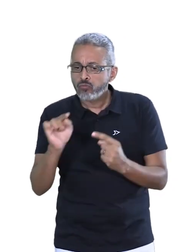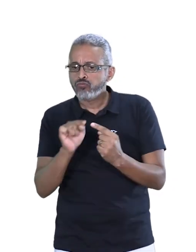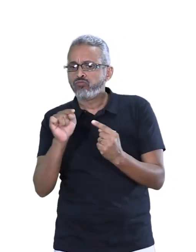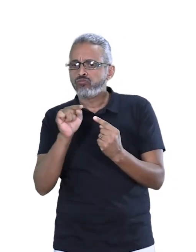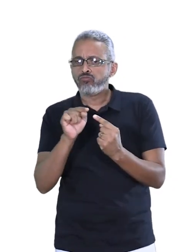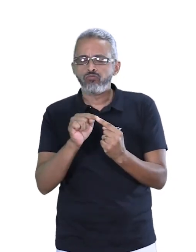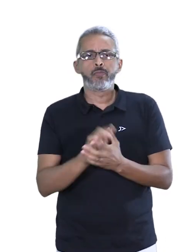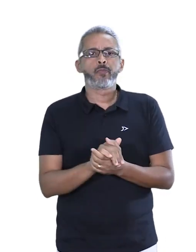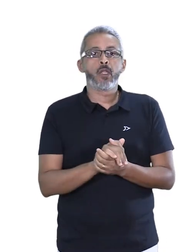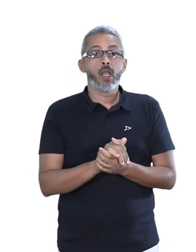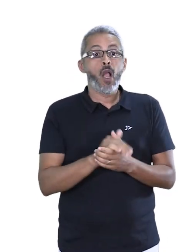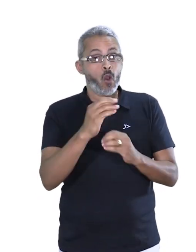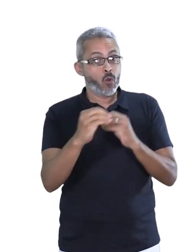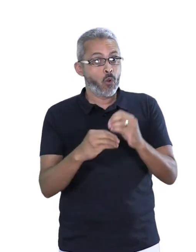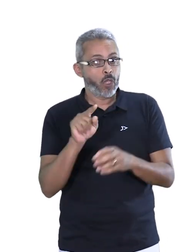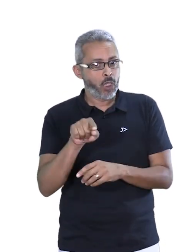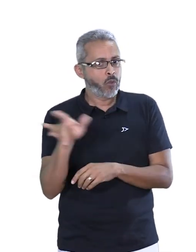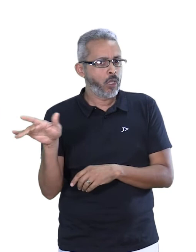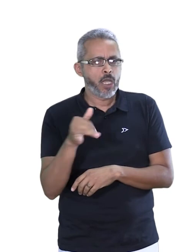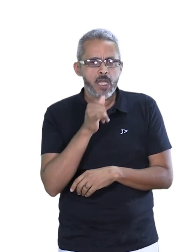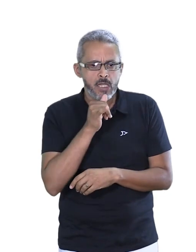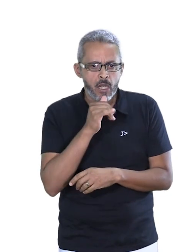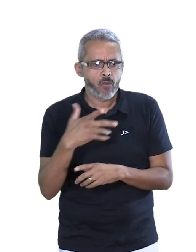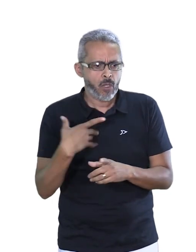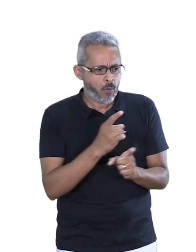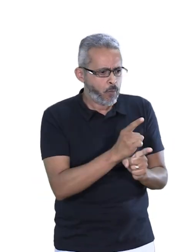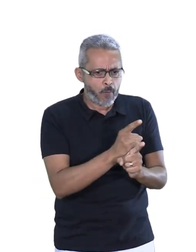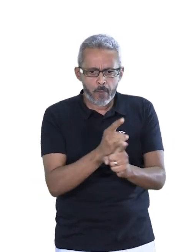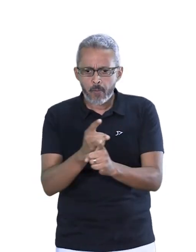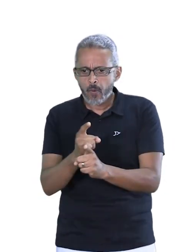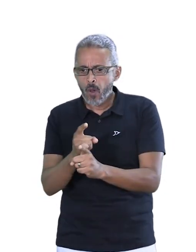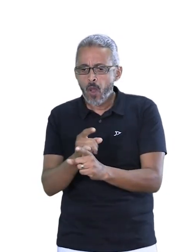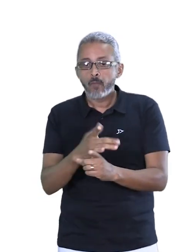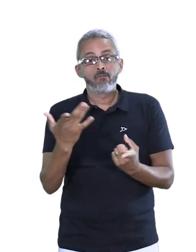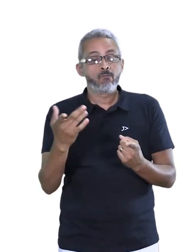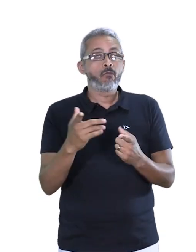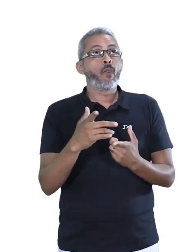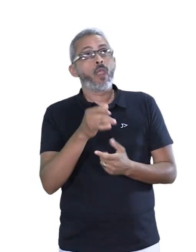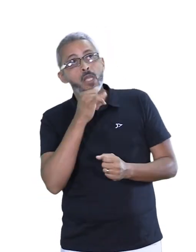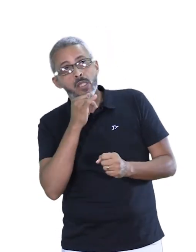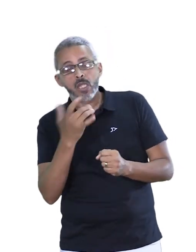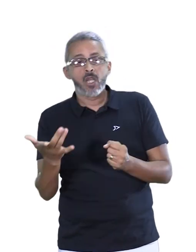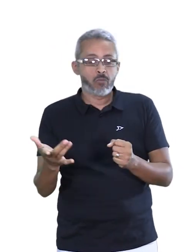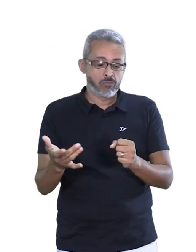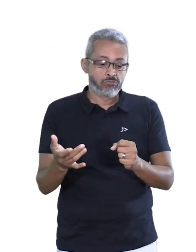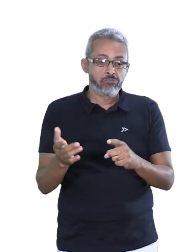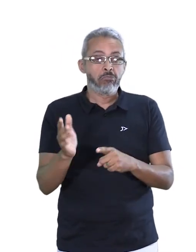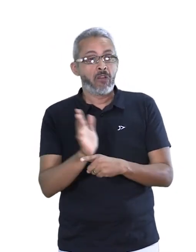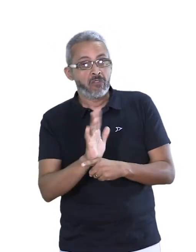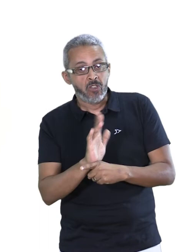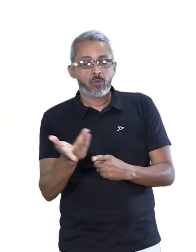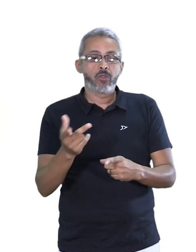finalidade. No blog do exemplo, você poderá encontrar informações sobre filmes,